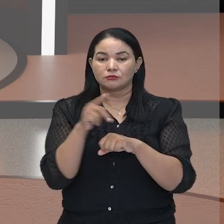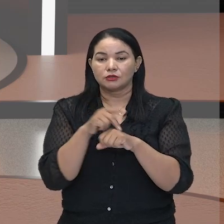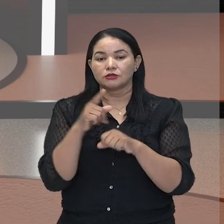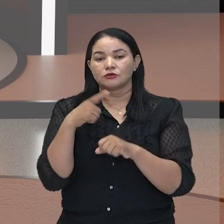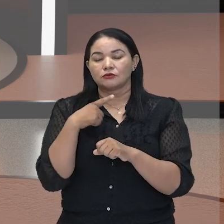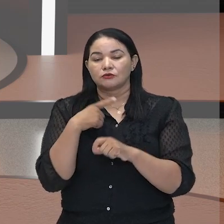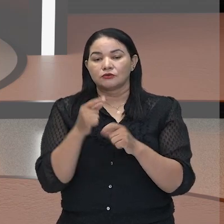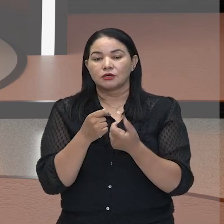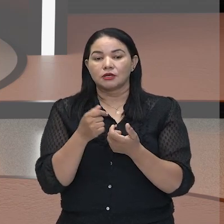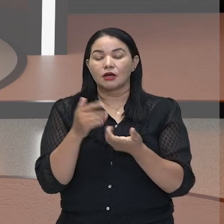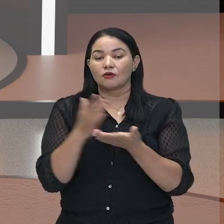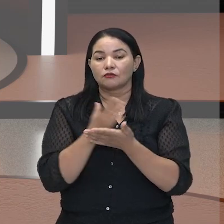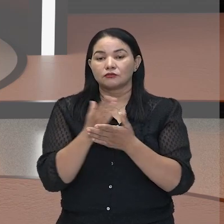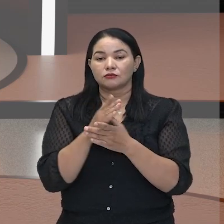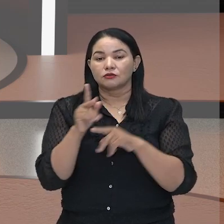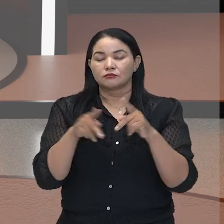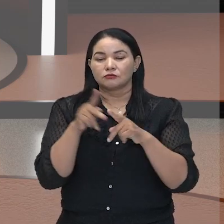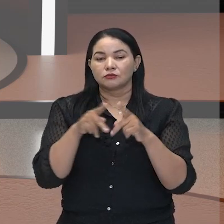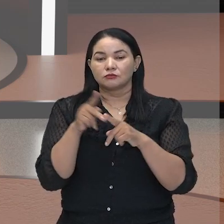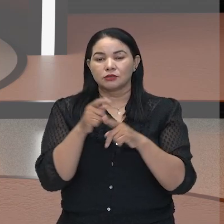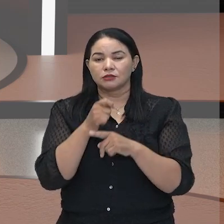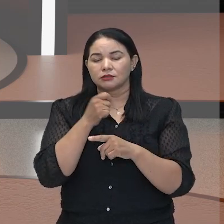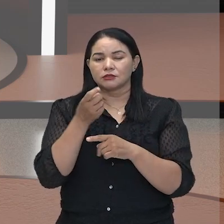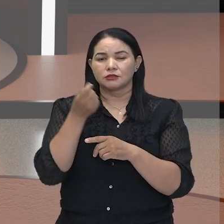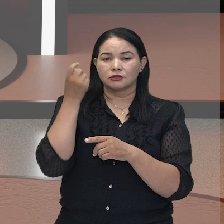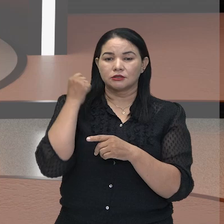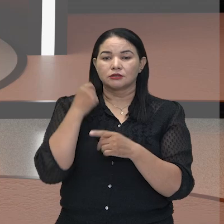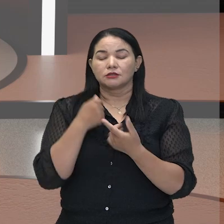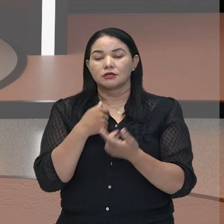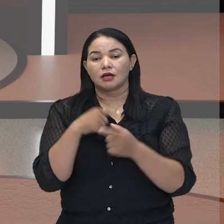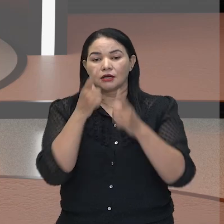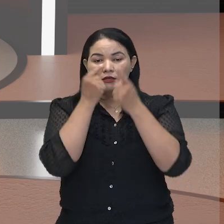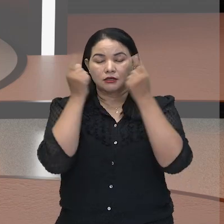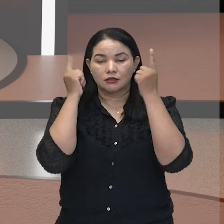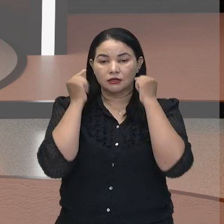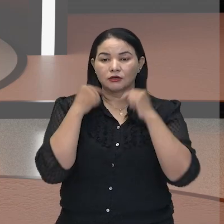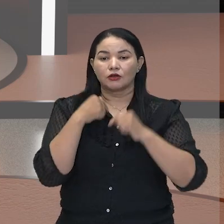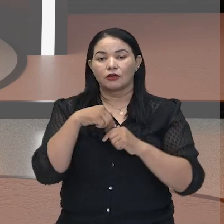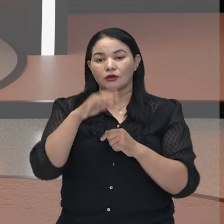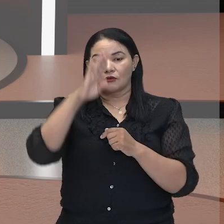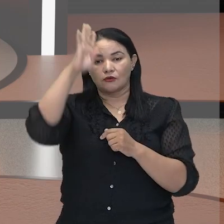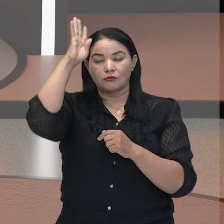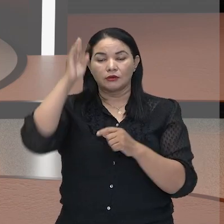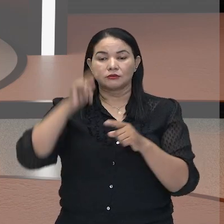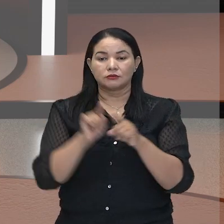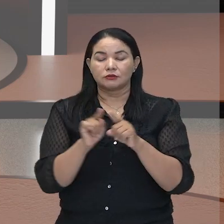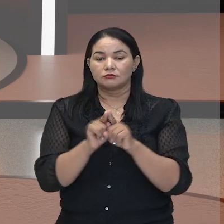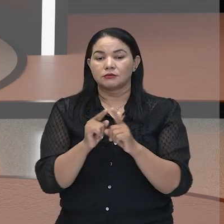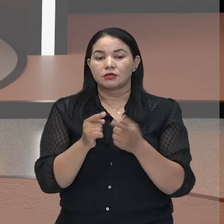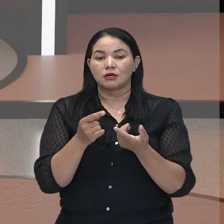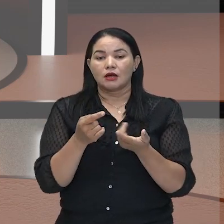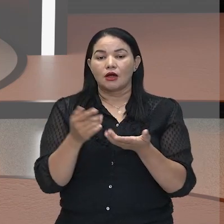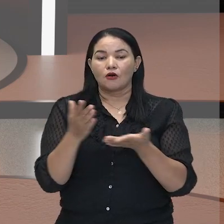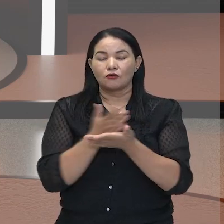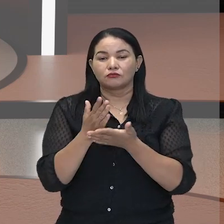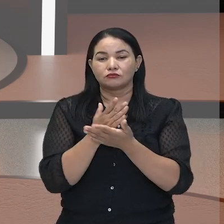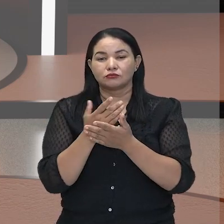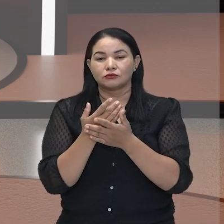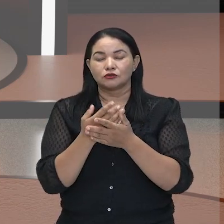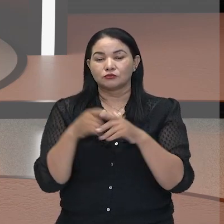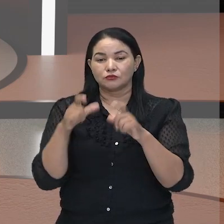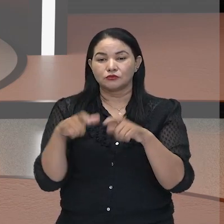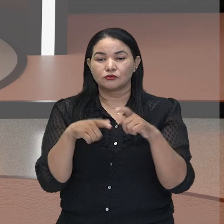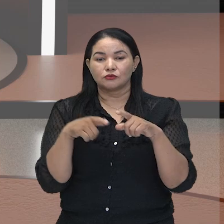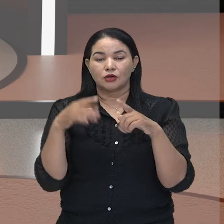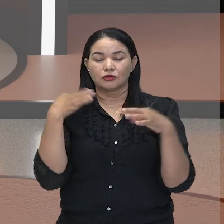são civilizações mais antigas, como a grega e a romana, que vão encontrar ruínas que atraem até hoje milhares